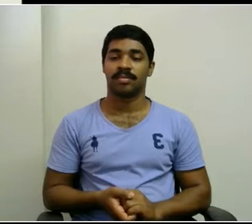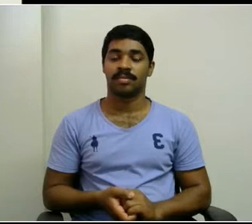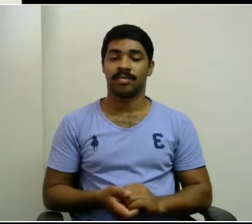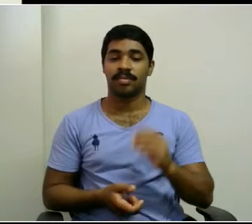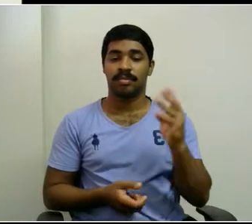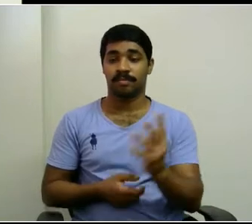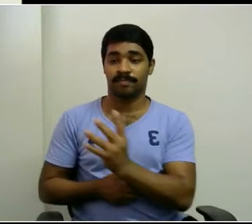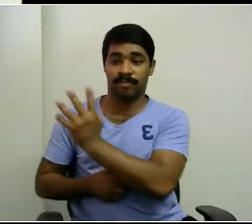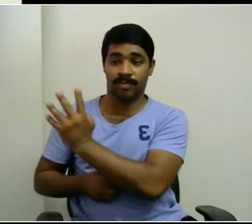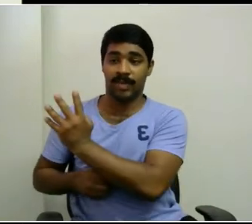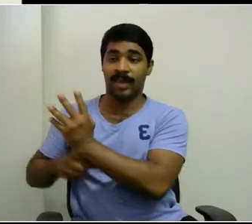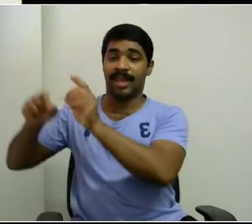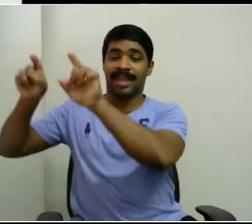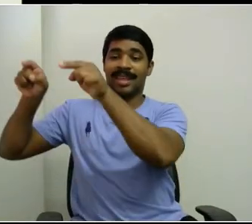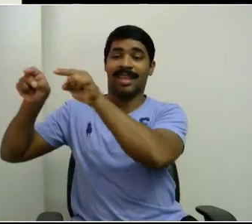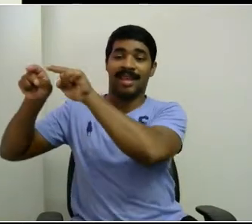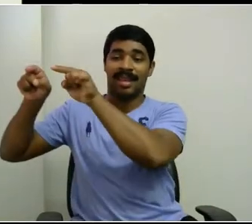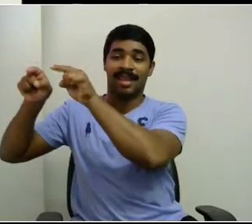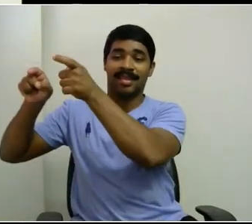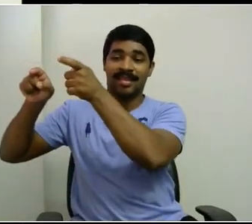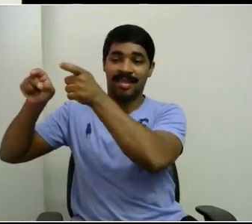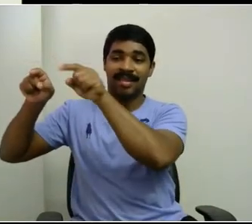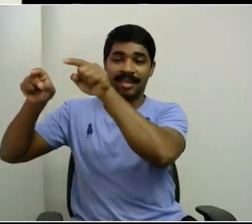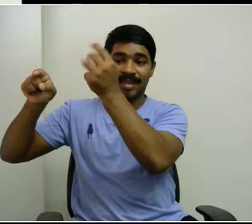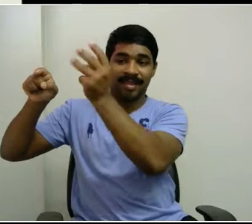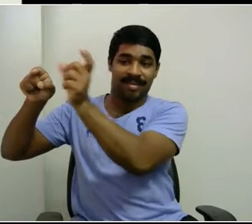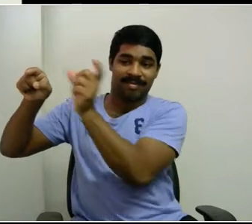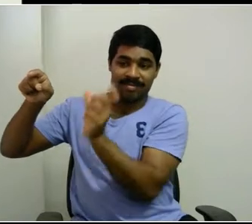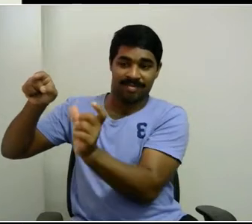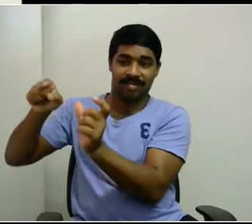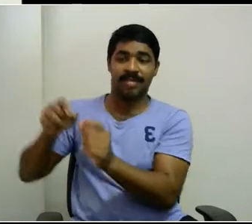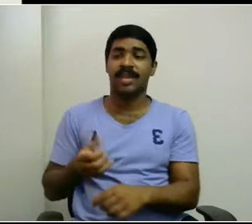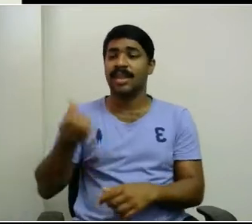vezes 1 menos x. Aí eu eliminei eles aqui.